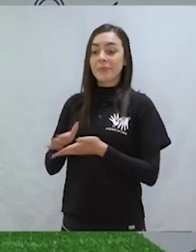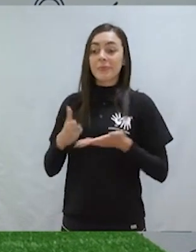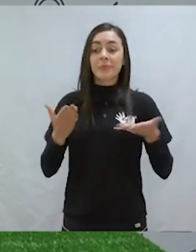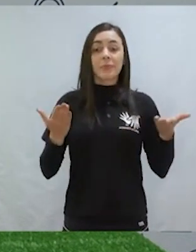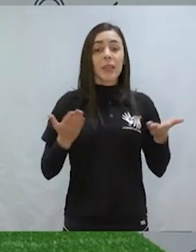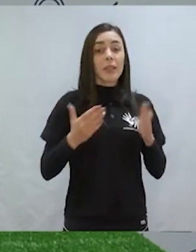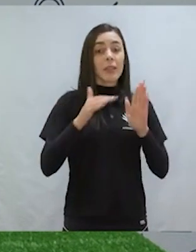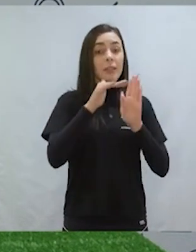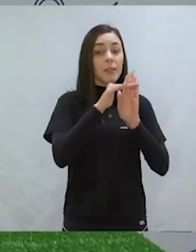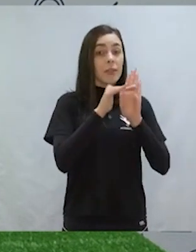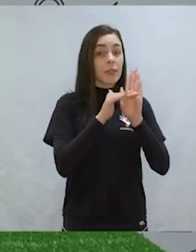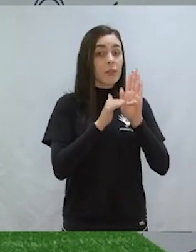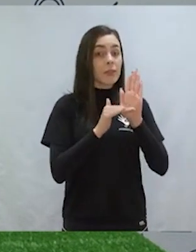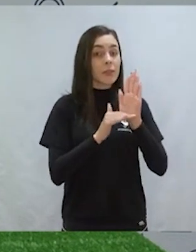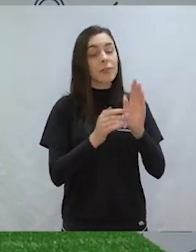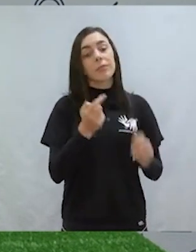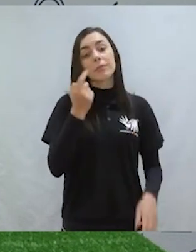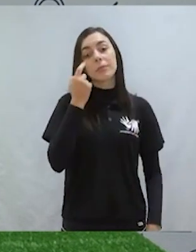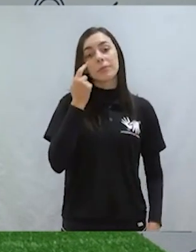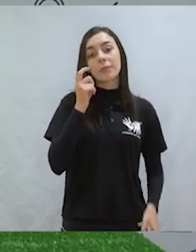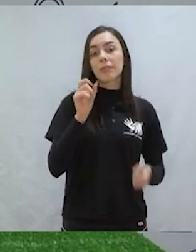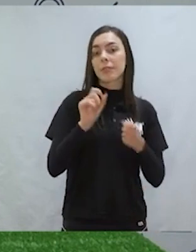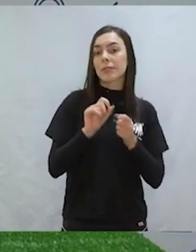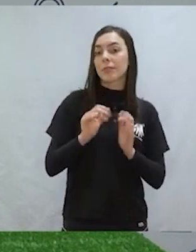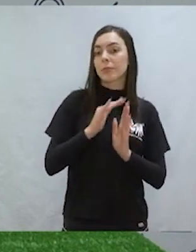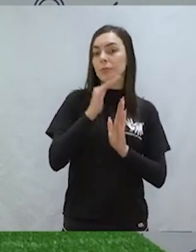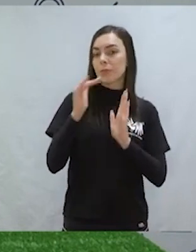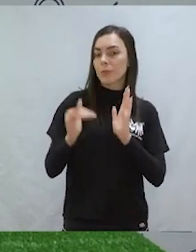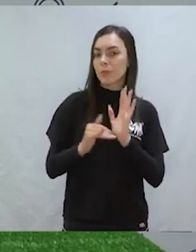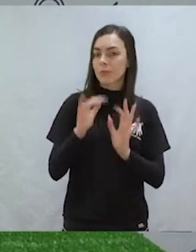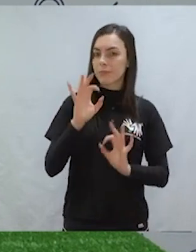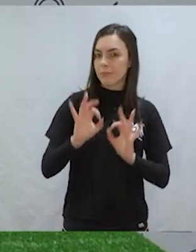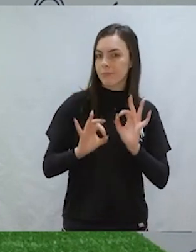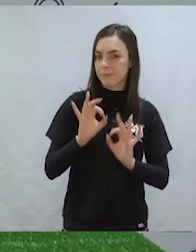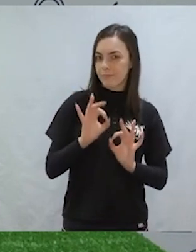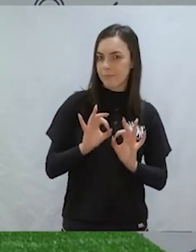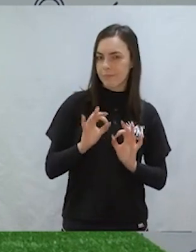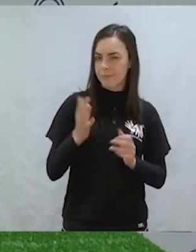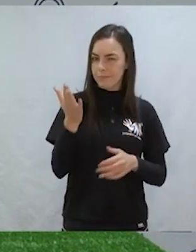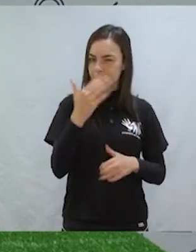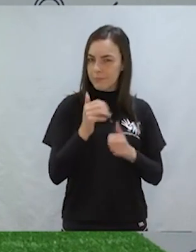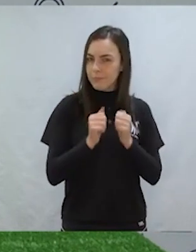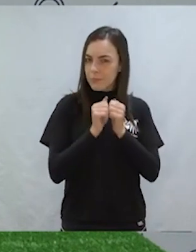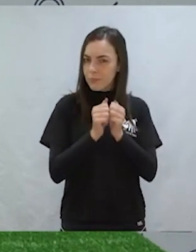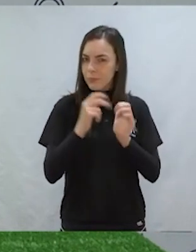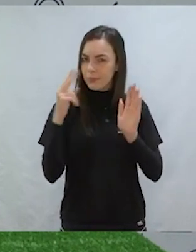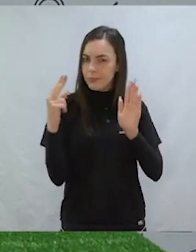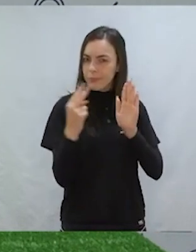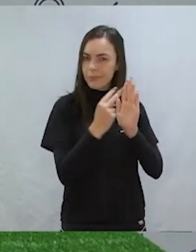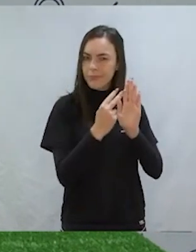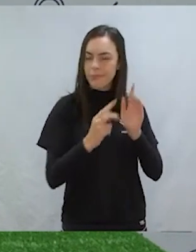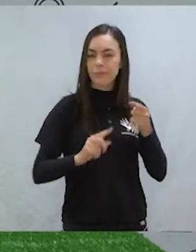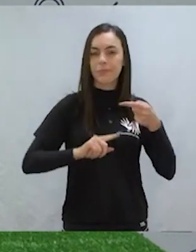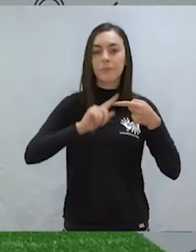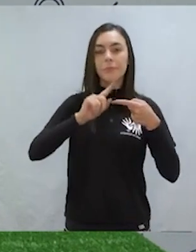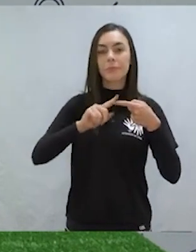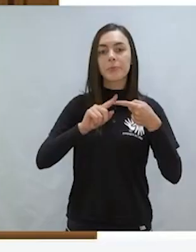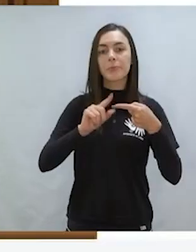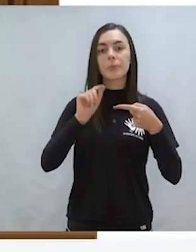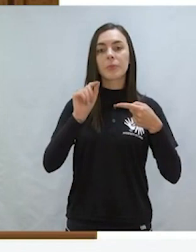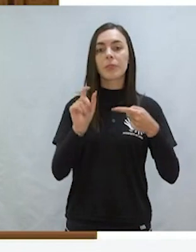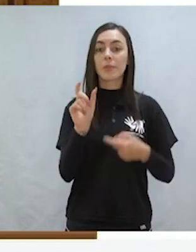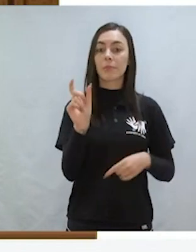temos a nossa rotina para a gente ver se a gente deu conta de tudo que nós planejamos. Vamos ver juntos? Então, o primeiro era